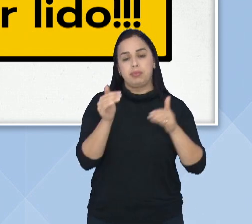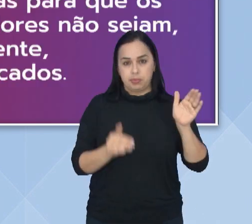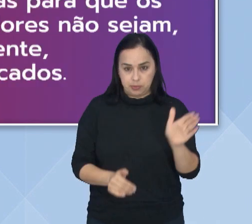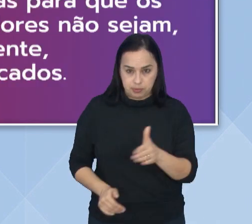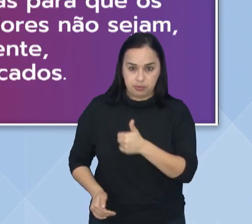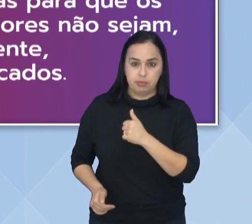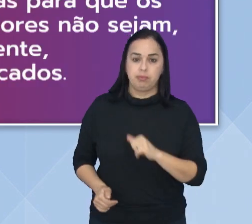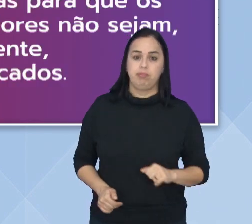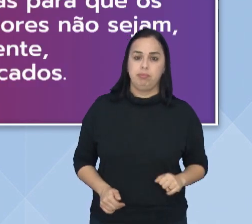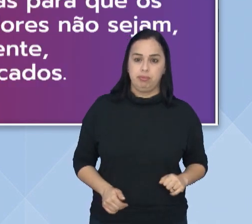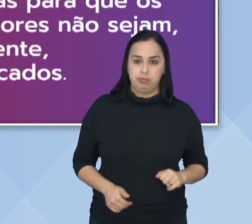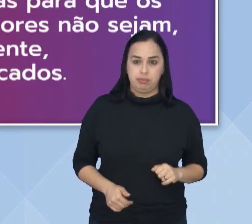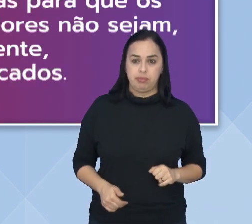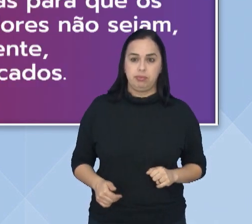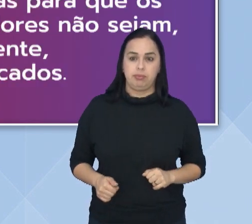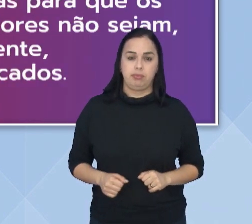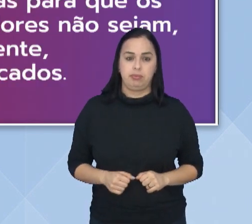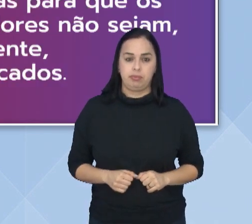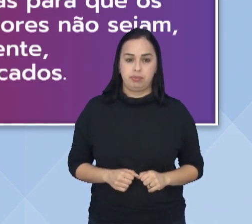pode passar essa.